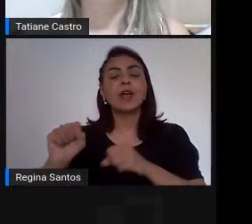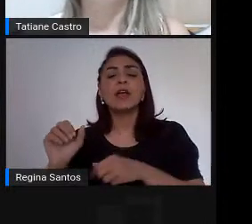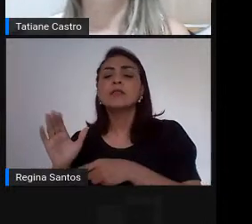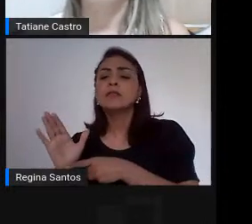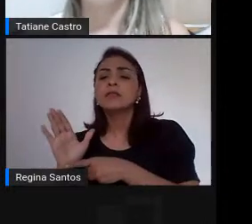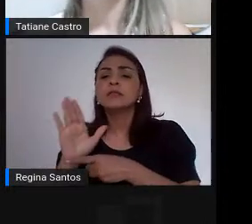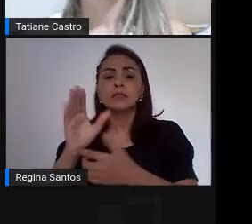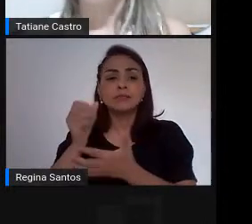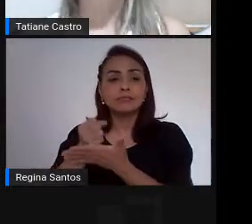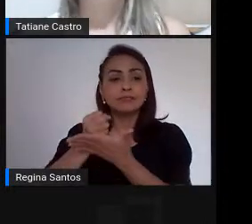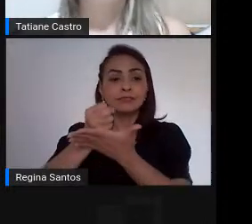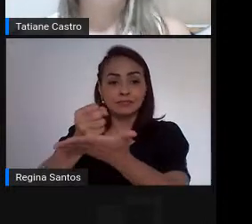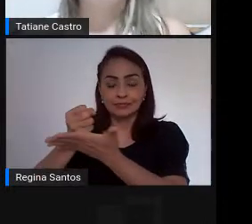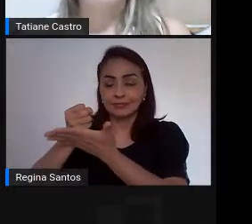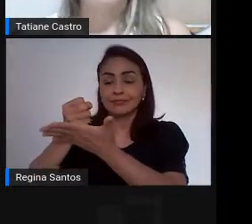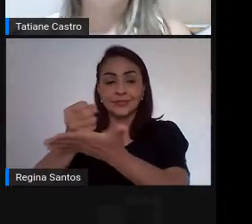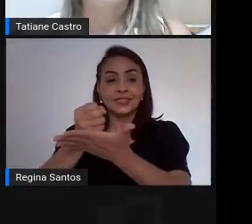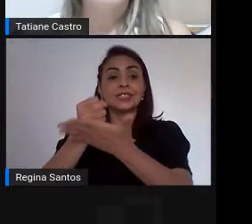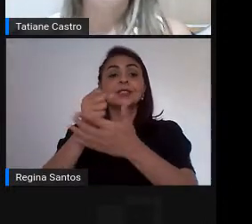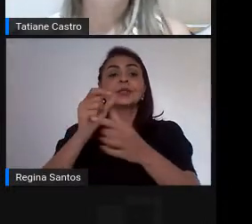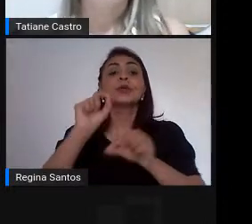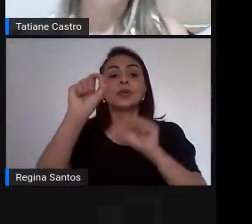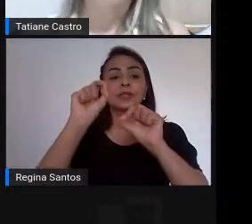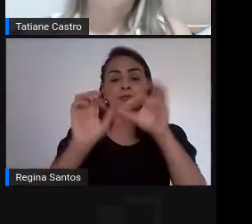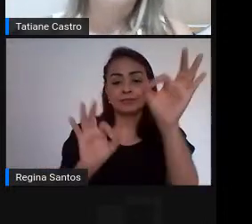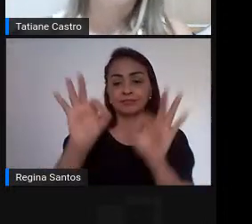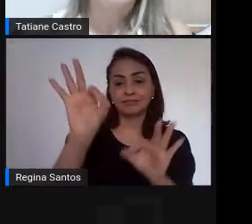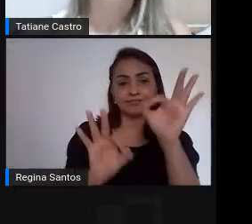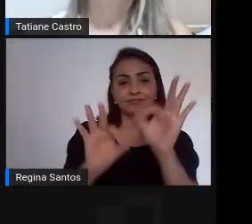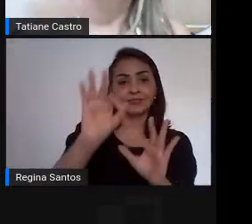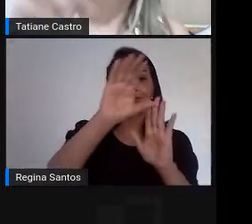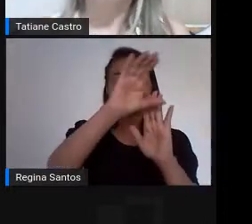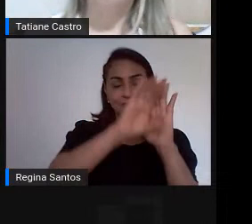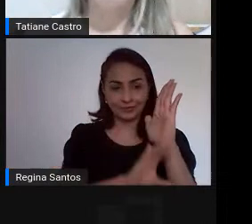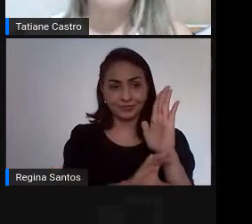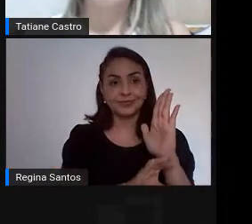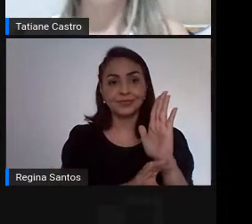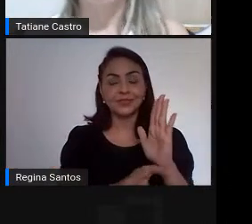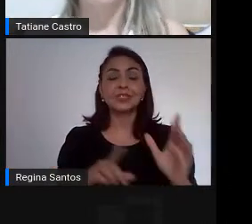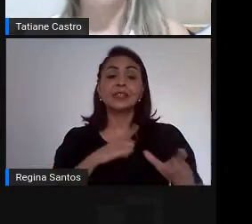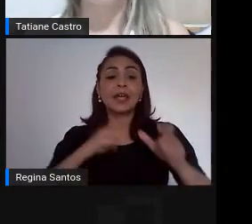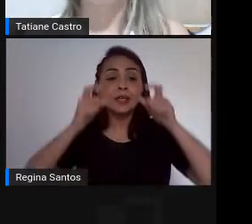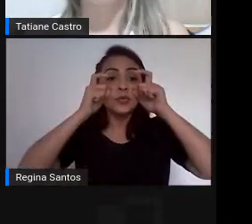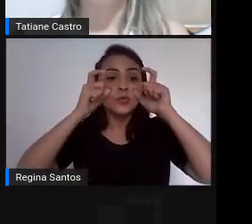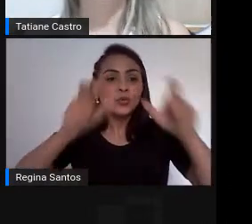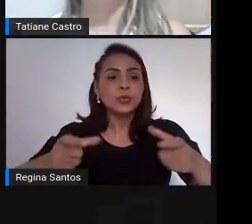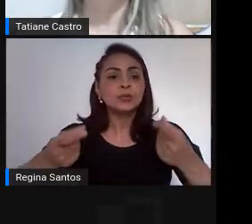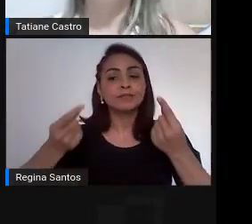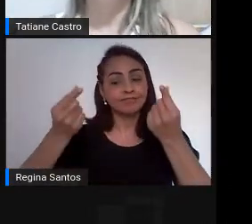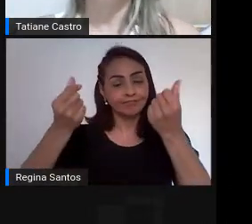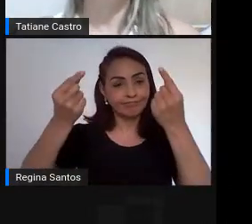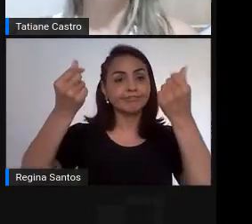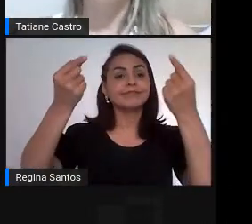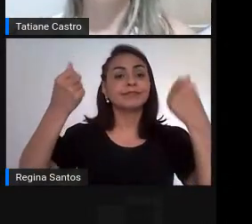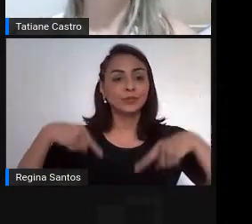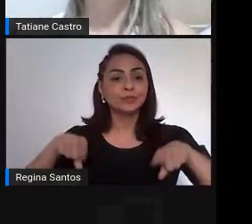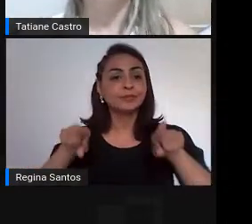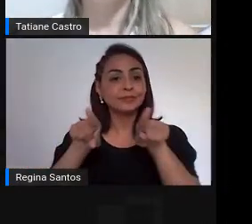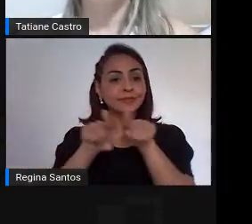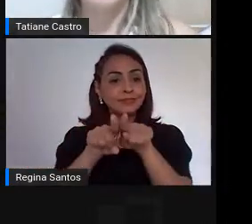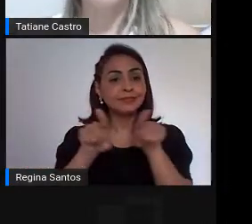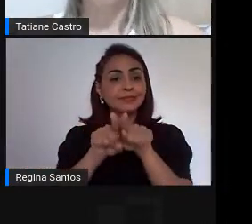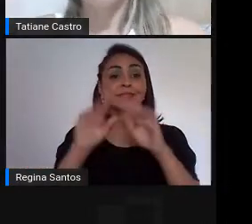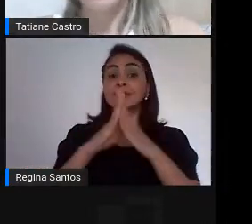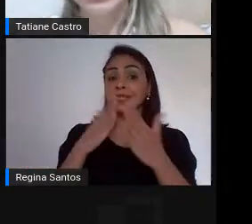construção curricular. Há também interesses políticos e econômicos mais amplos que atravessam essa produção, né? porque a escola